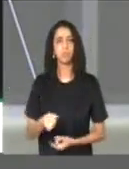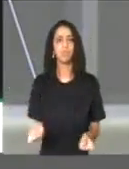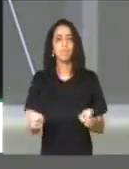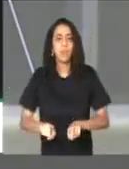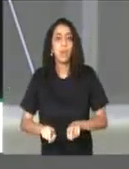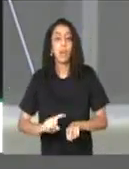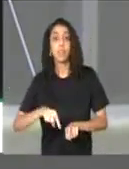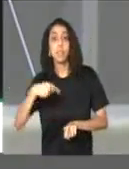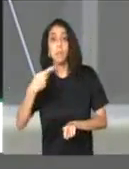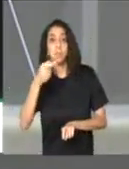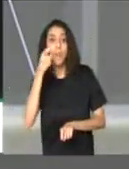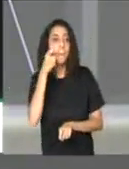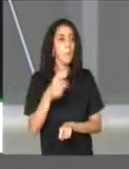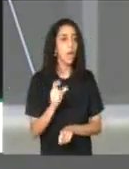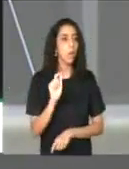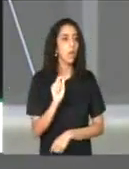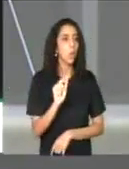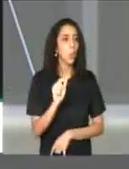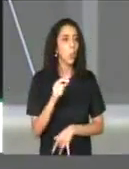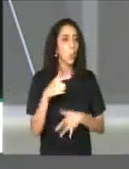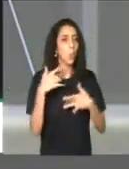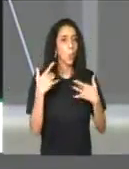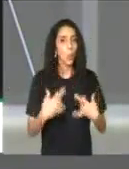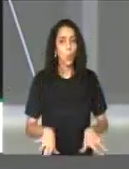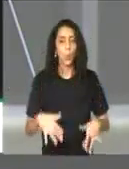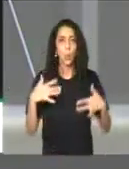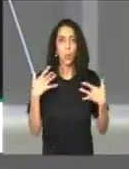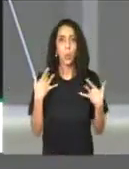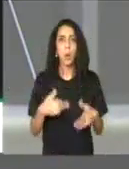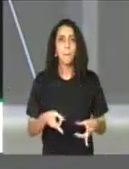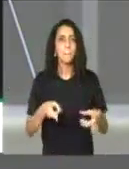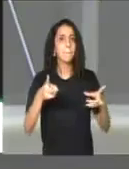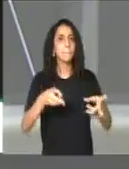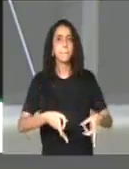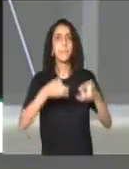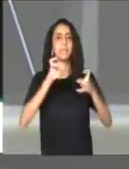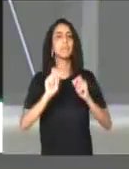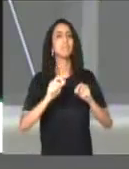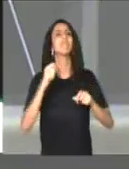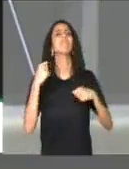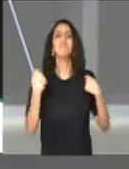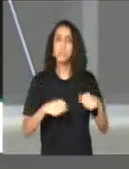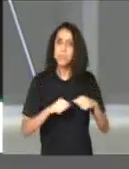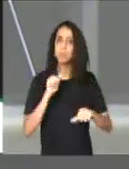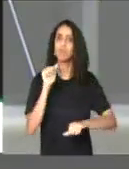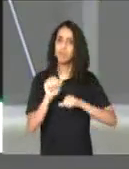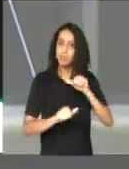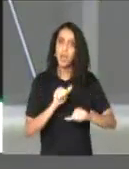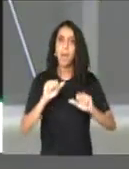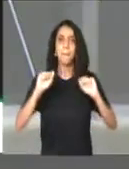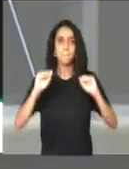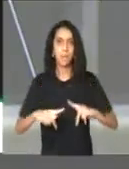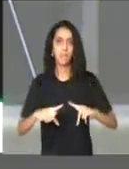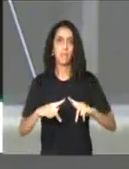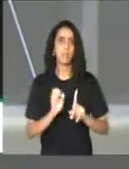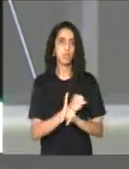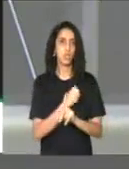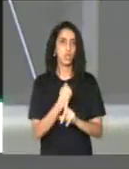com a compreensão do tamanho da necessidade de se reformar a Previdência